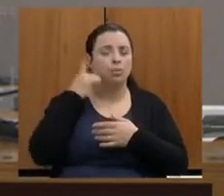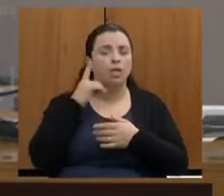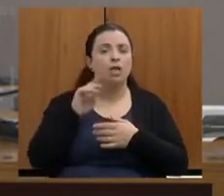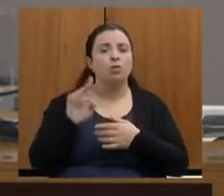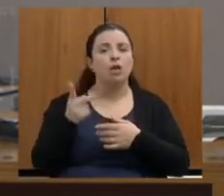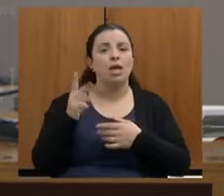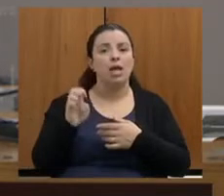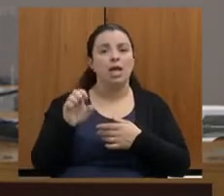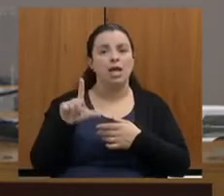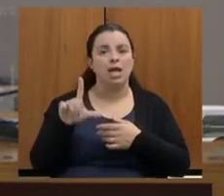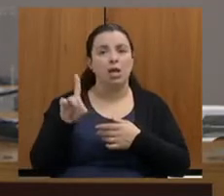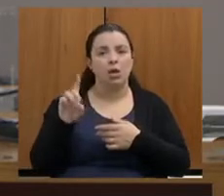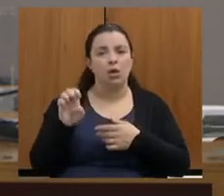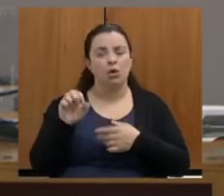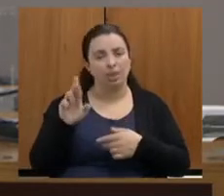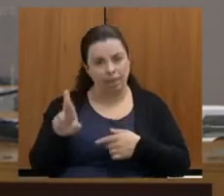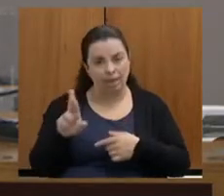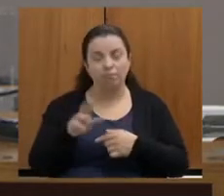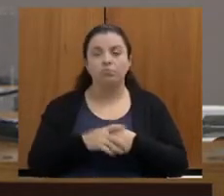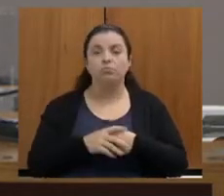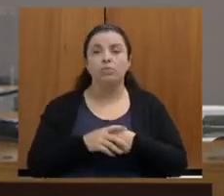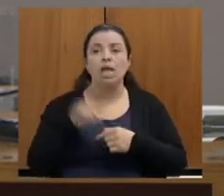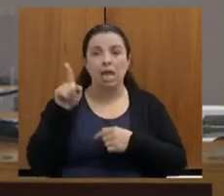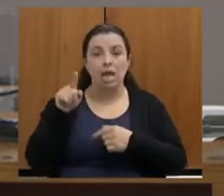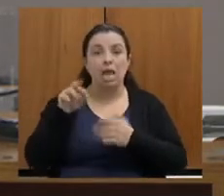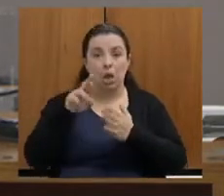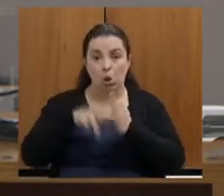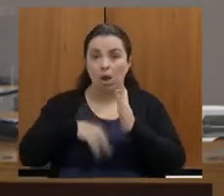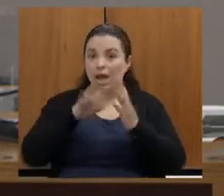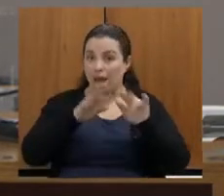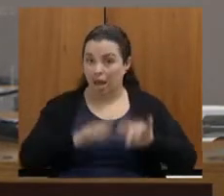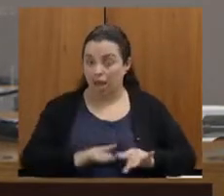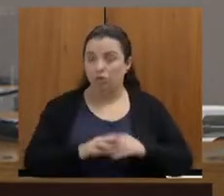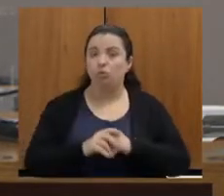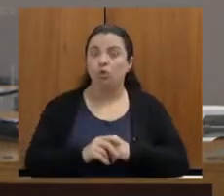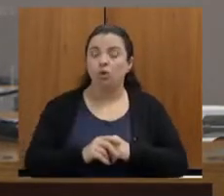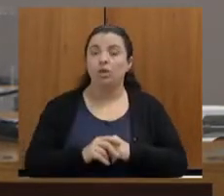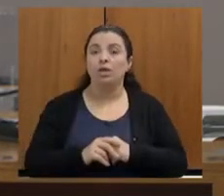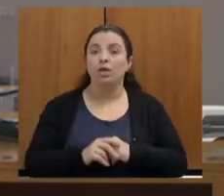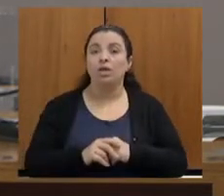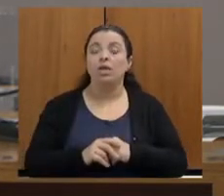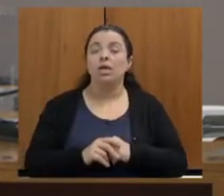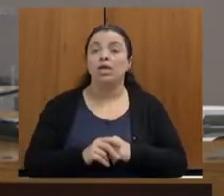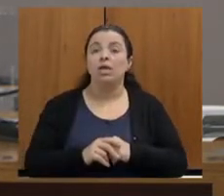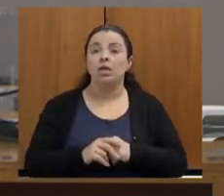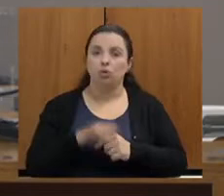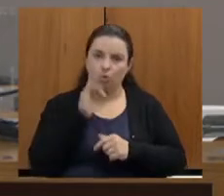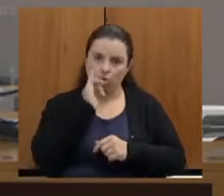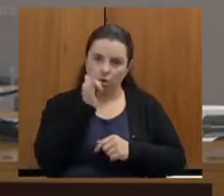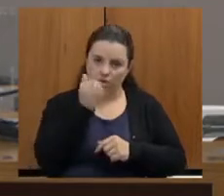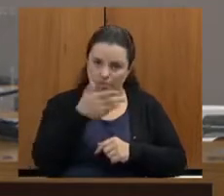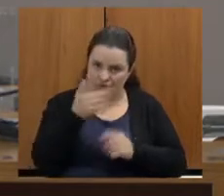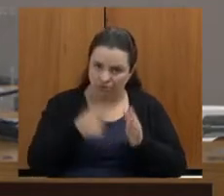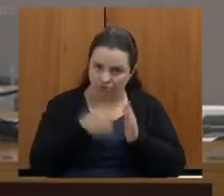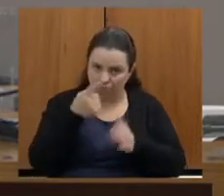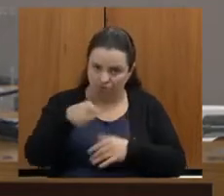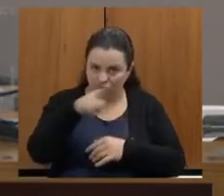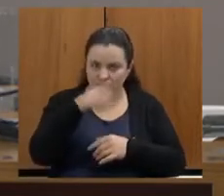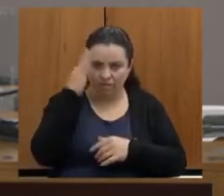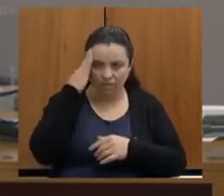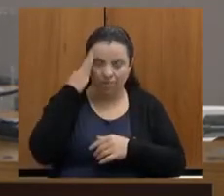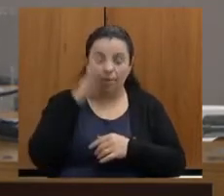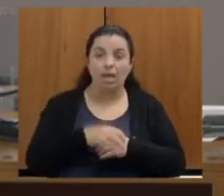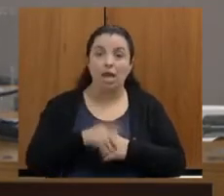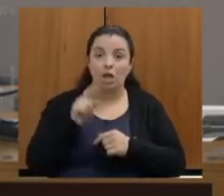é o relator da comissão e nós estamos elaborando no comento eu coloco isso aqui em primeira mão Deputado Beatriz homens